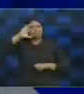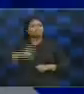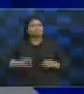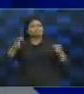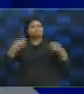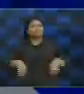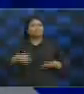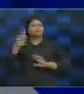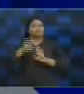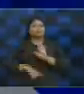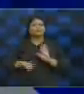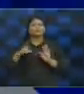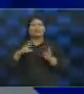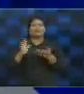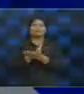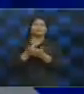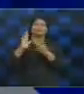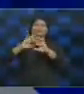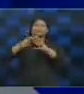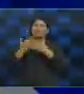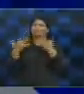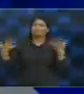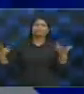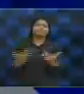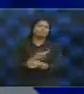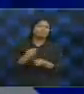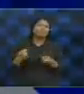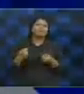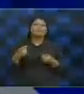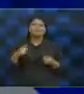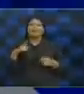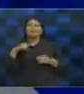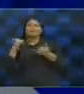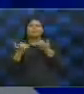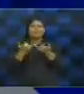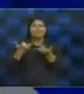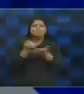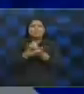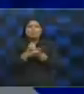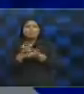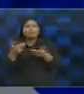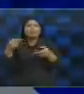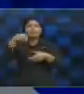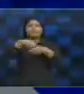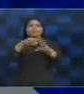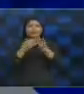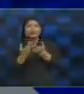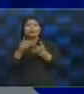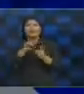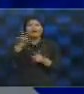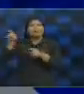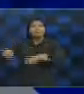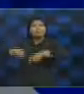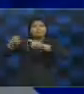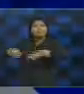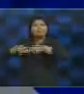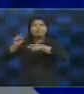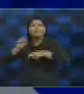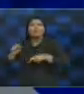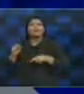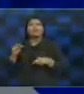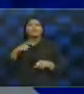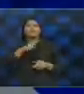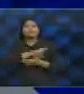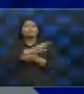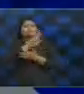Fizemos escolas muito bonitas, fizemos escolas e levamos para lá esses brinquedos eletrônicos que já fazem a alegria de indiozinhos, cambebas, barés e